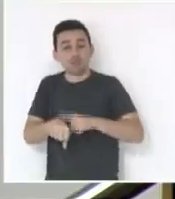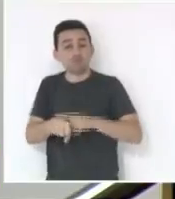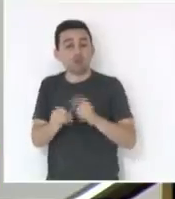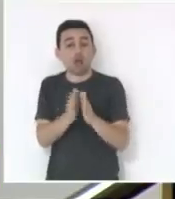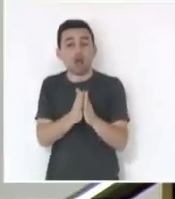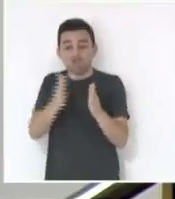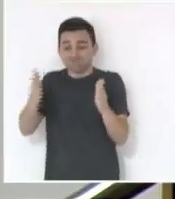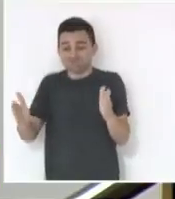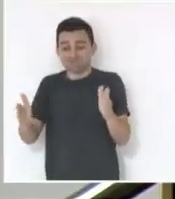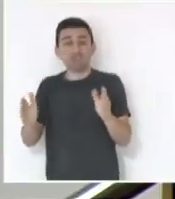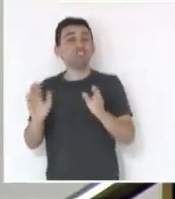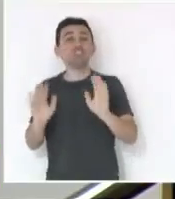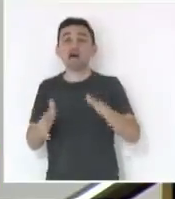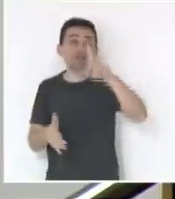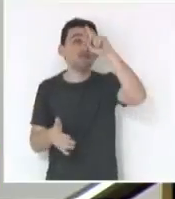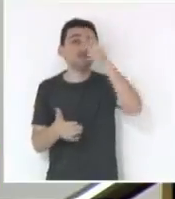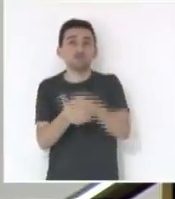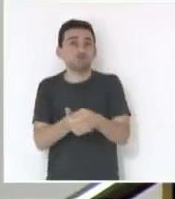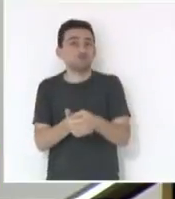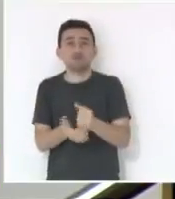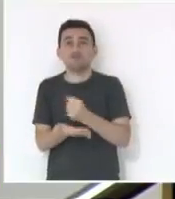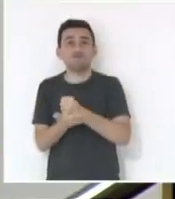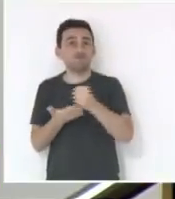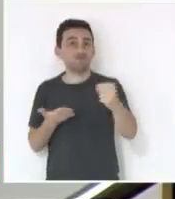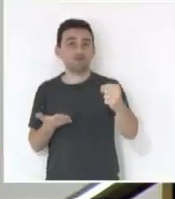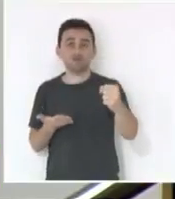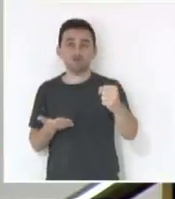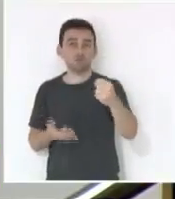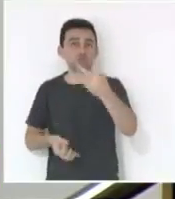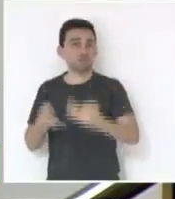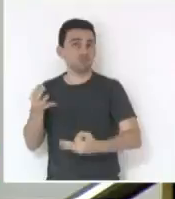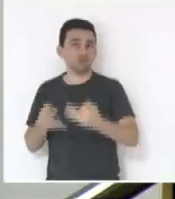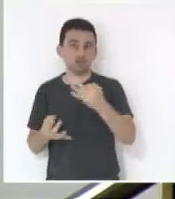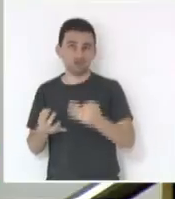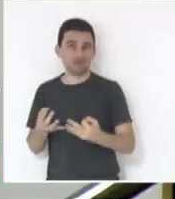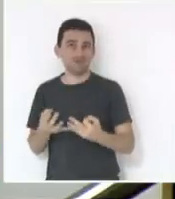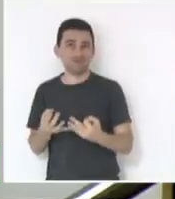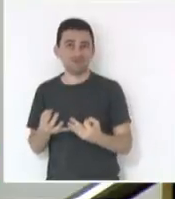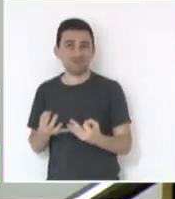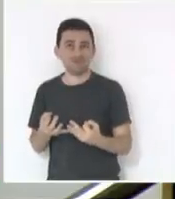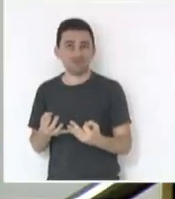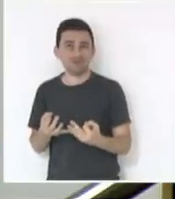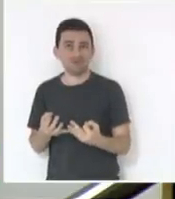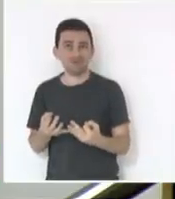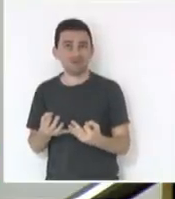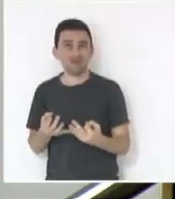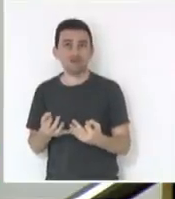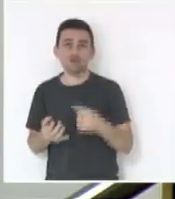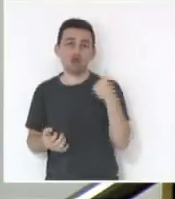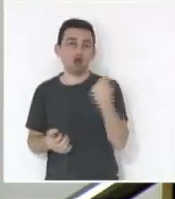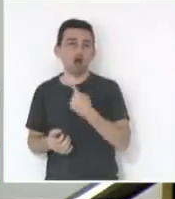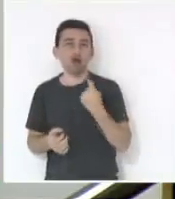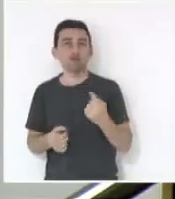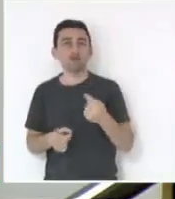maior. É decisão do judiciário. Então, não adianta nós ficarmos